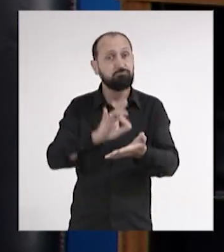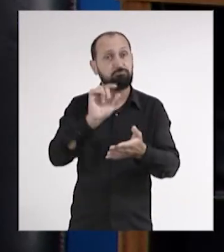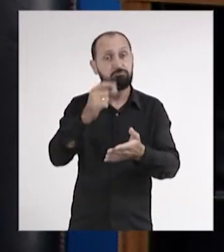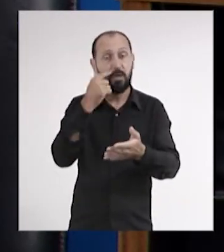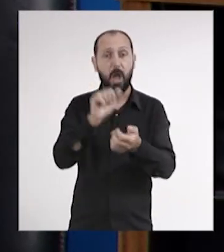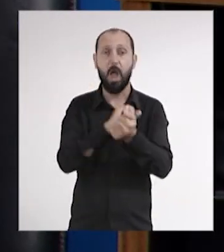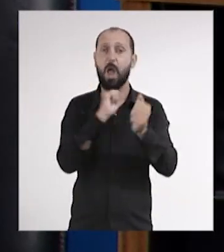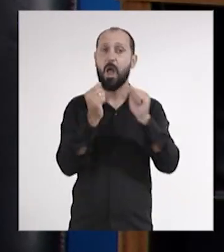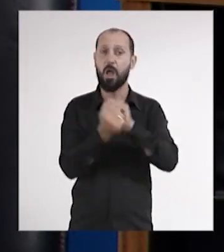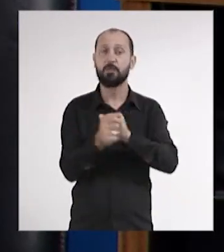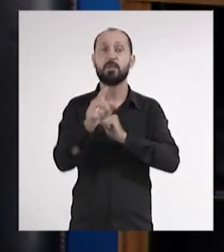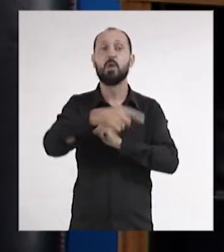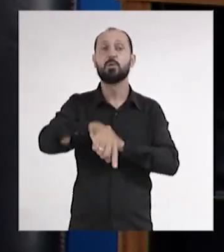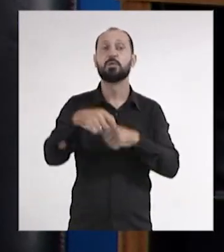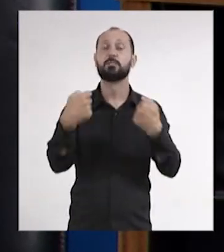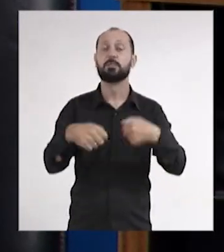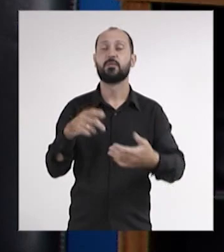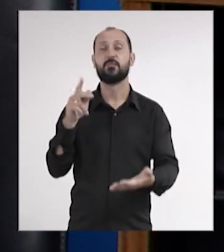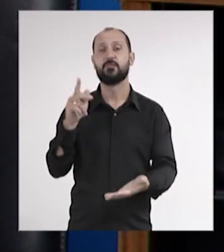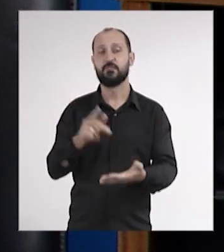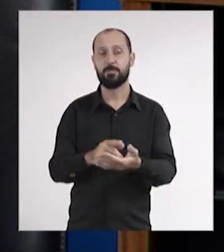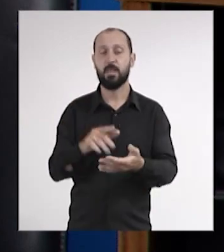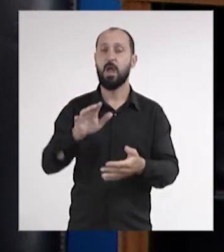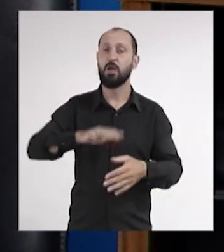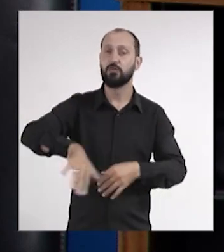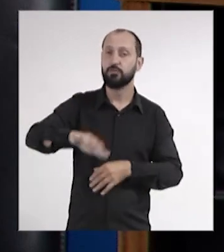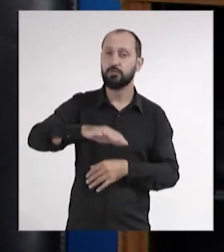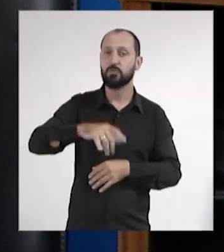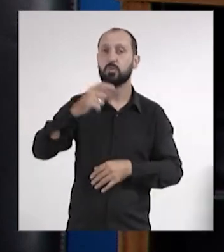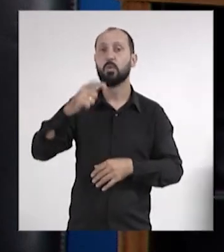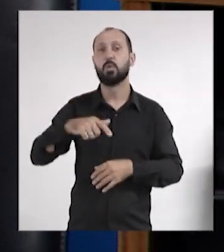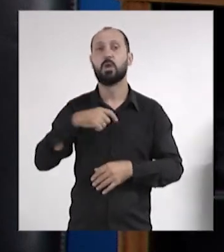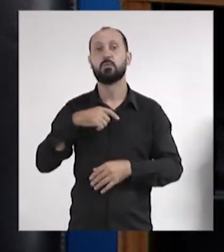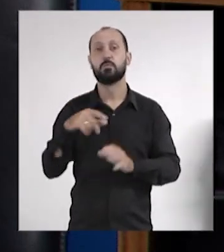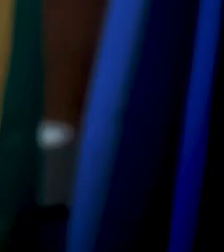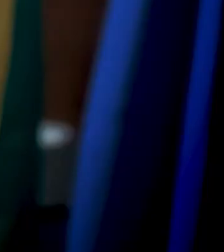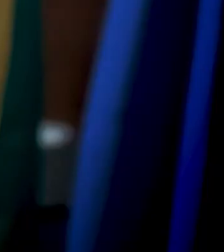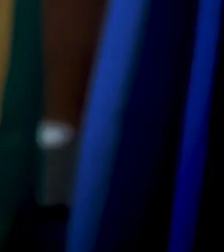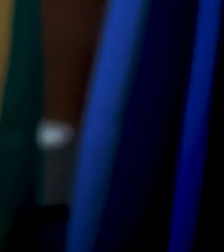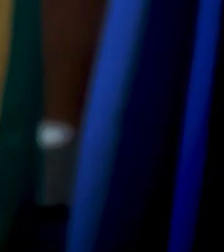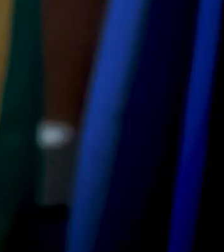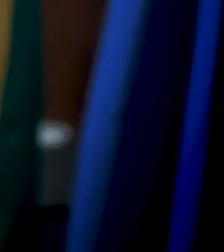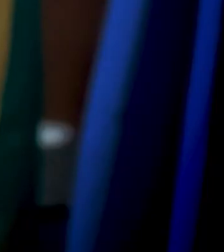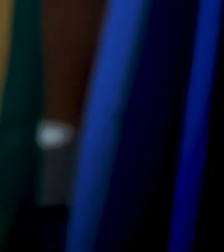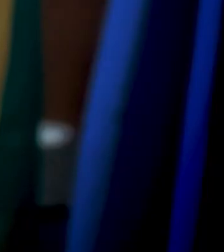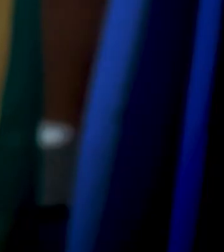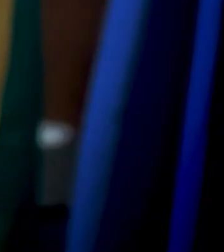adeque a todas as necessidades da região, né, das localidades aqui compreendidas.